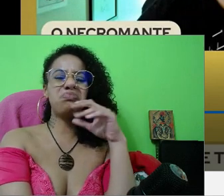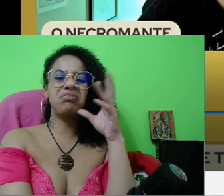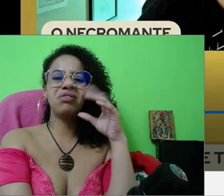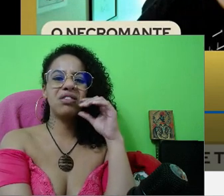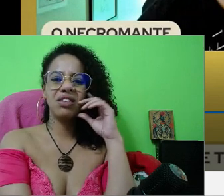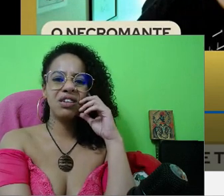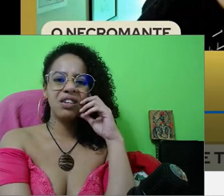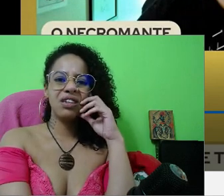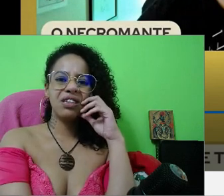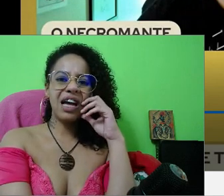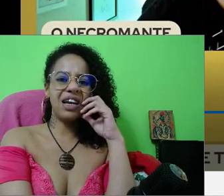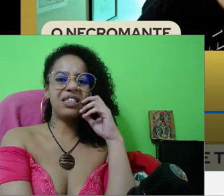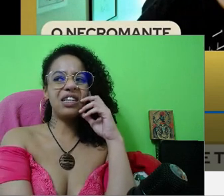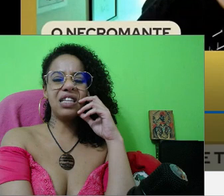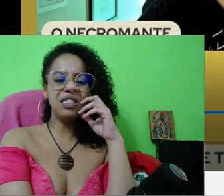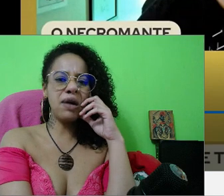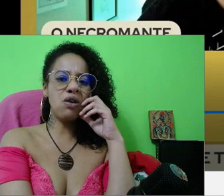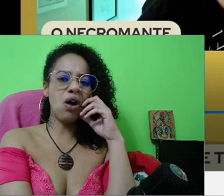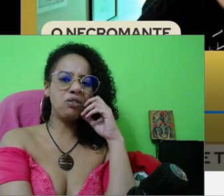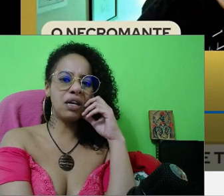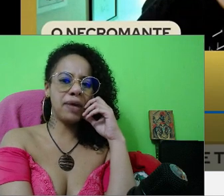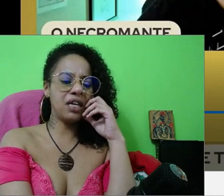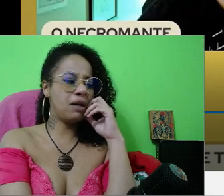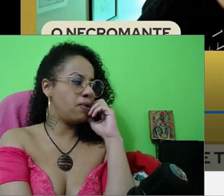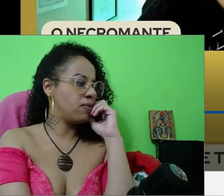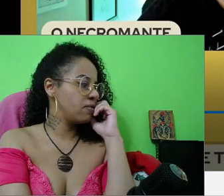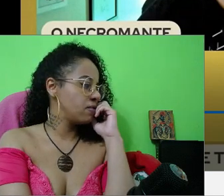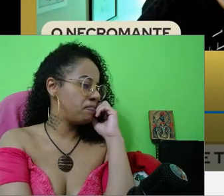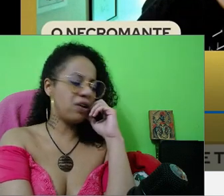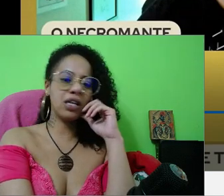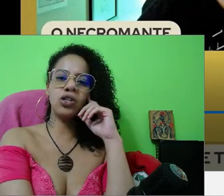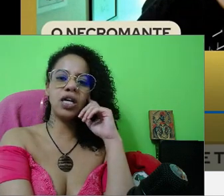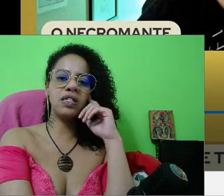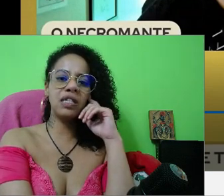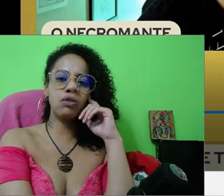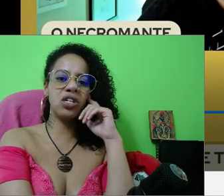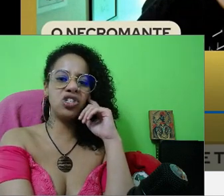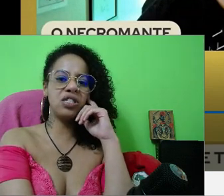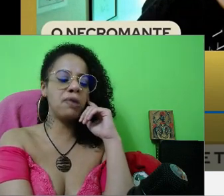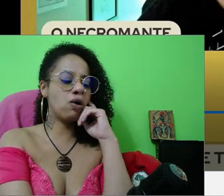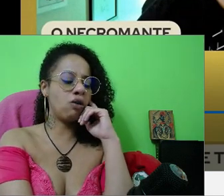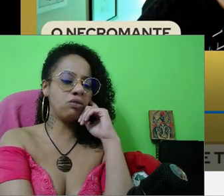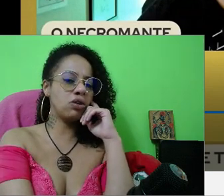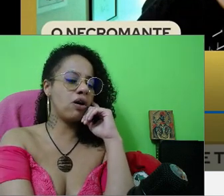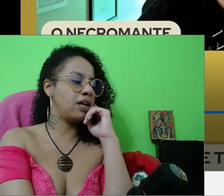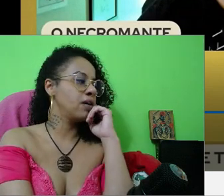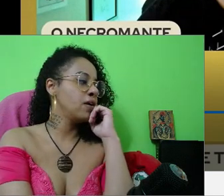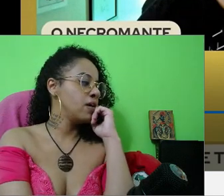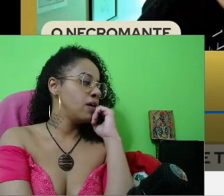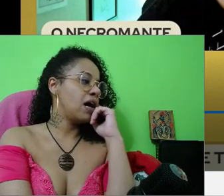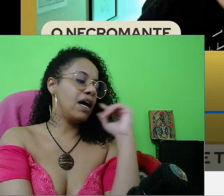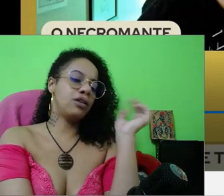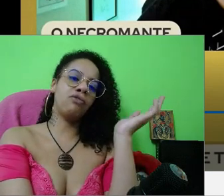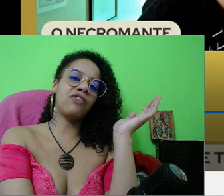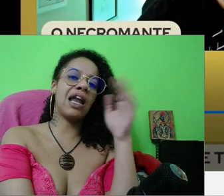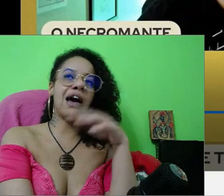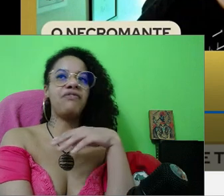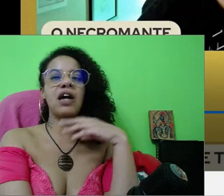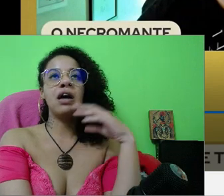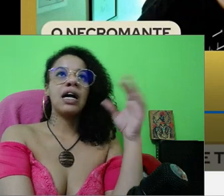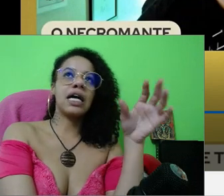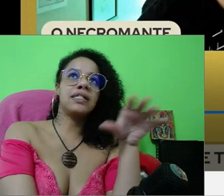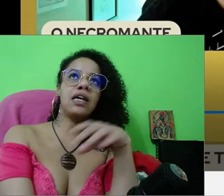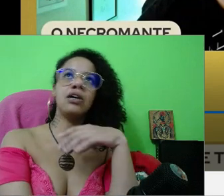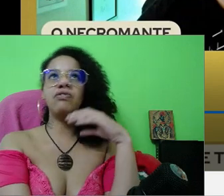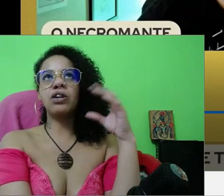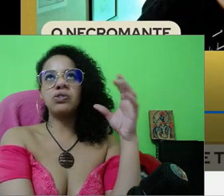falando cara tem que ter esse mancol também né meu dose seguras de semancol não dói aí tu vai